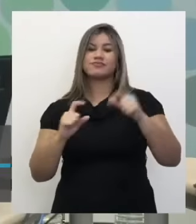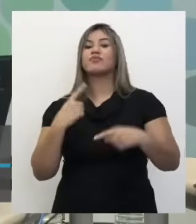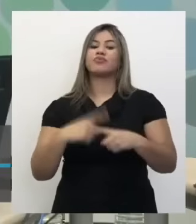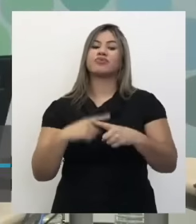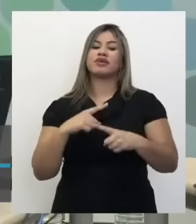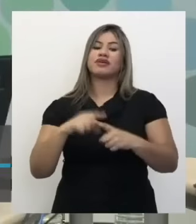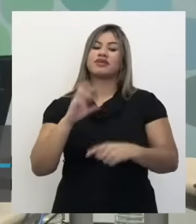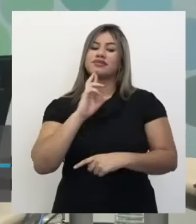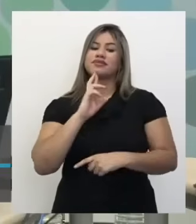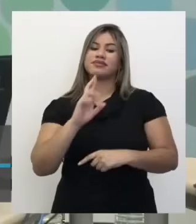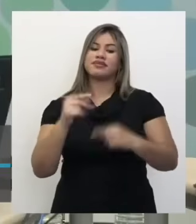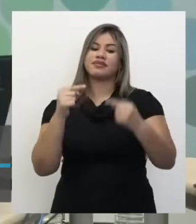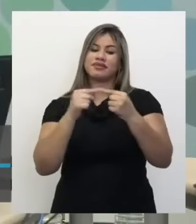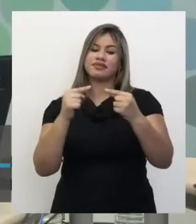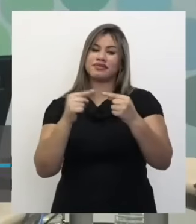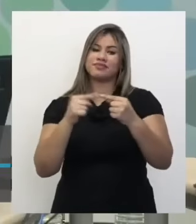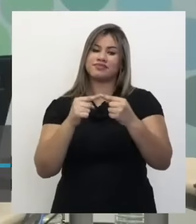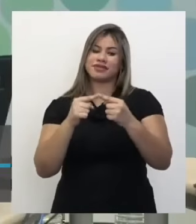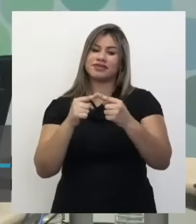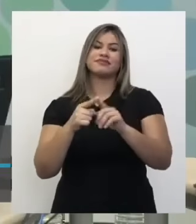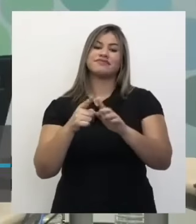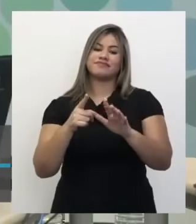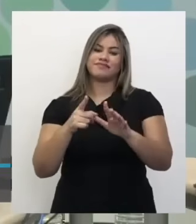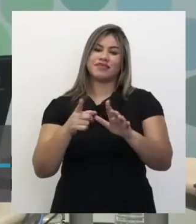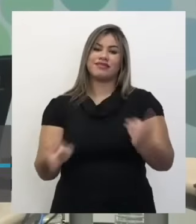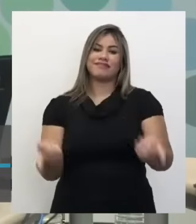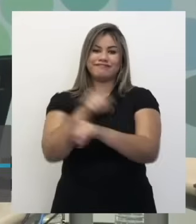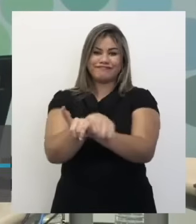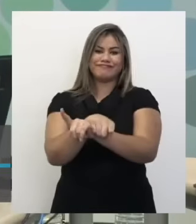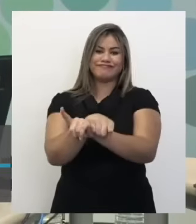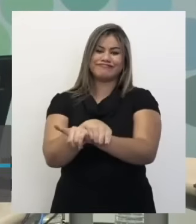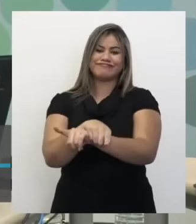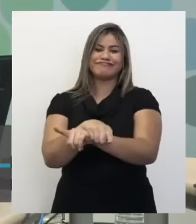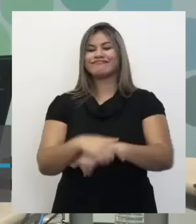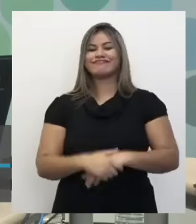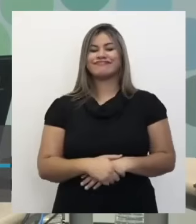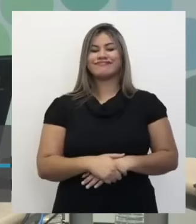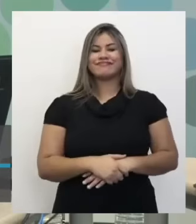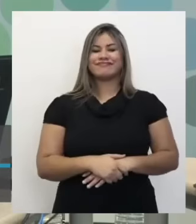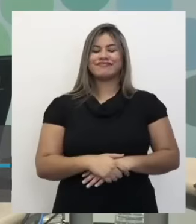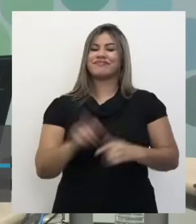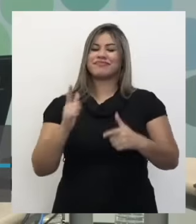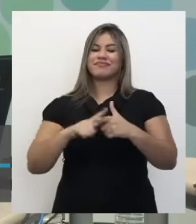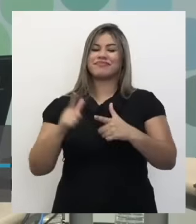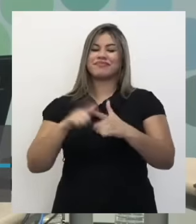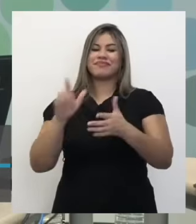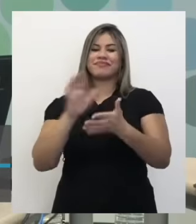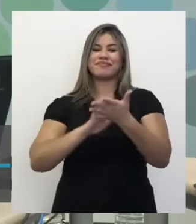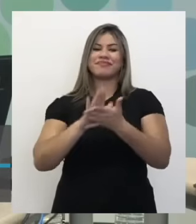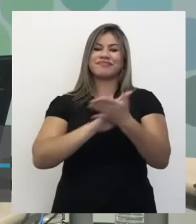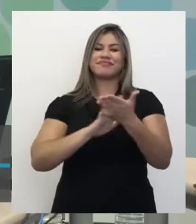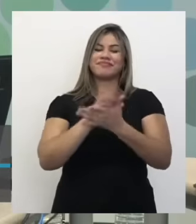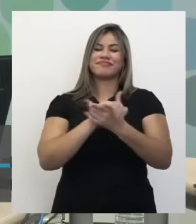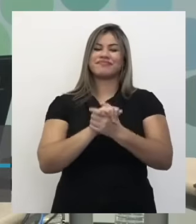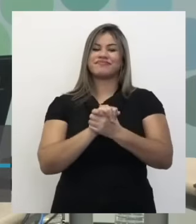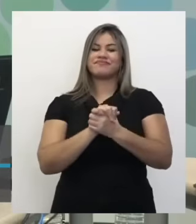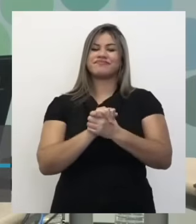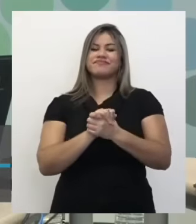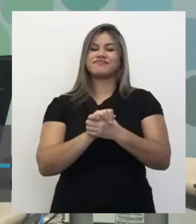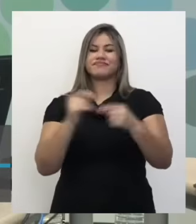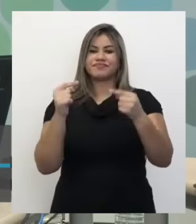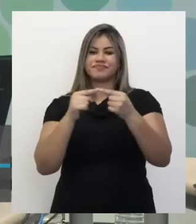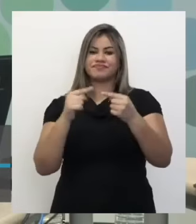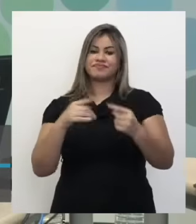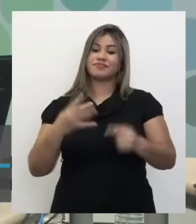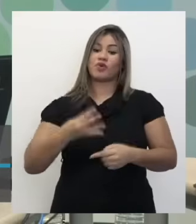3 depois dessa pergunta aqui. Eles inverteram. A equipe colocou pra frente, não tem problema. Então, está assim no quarto